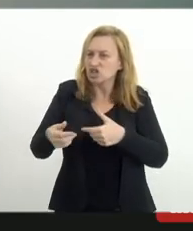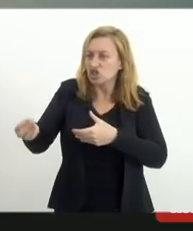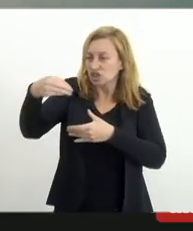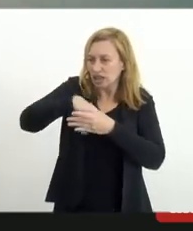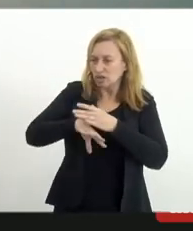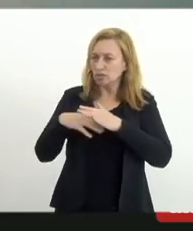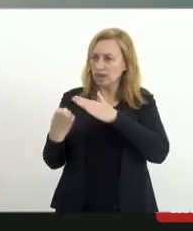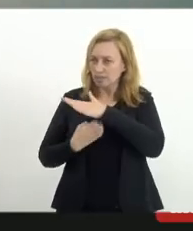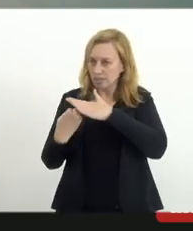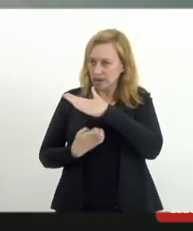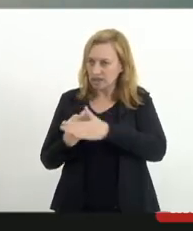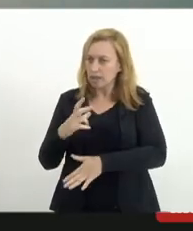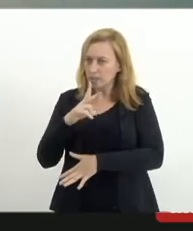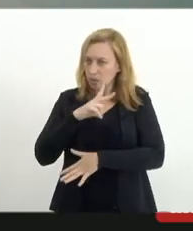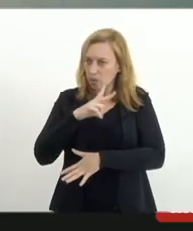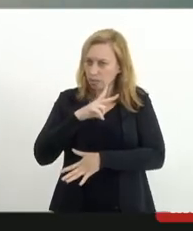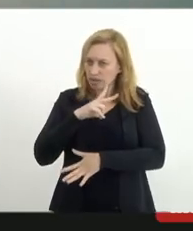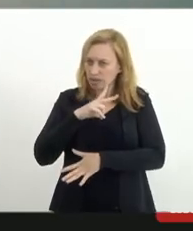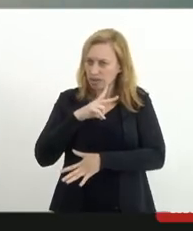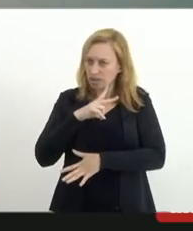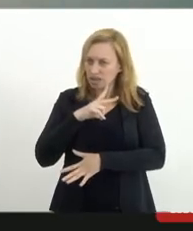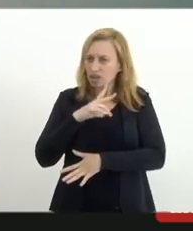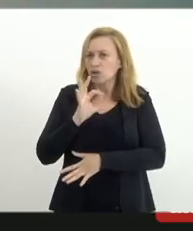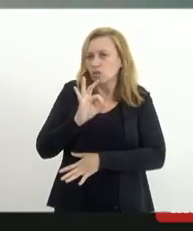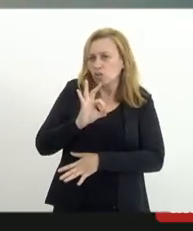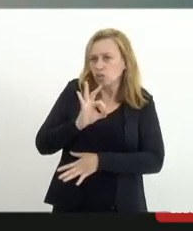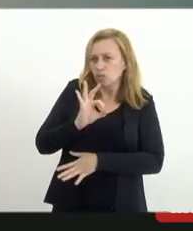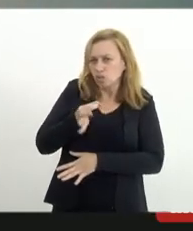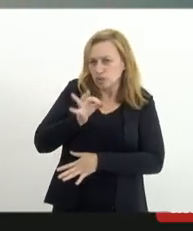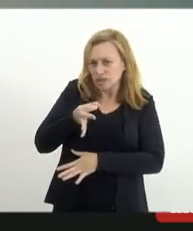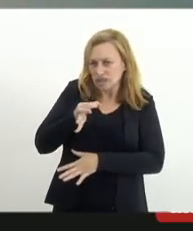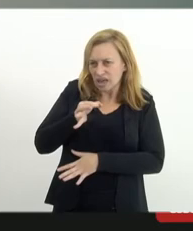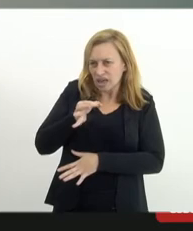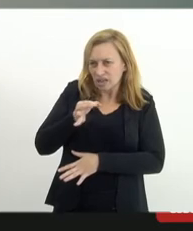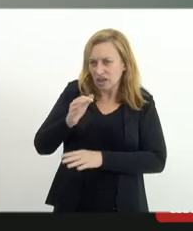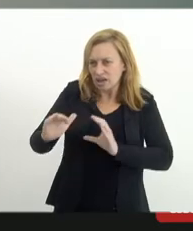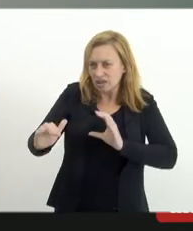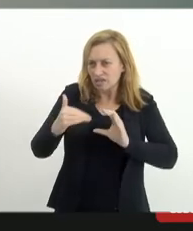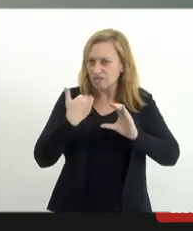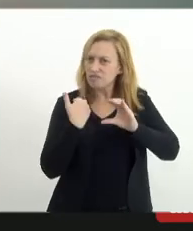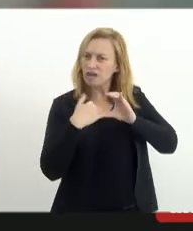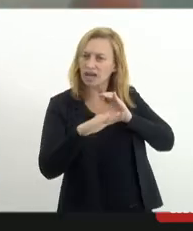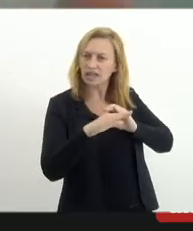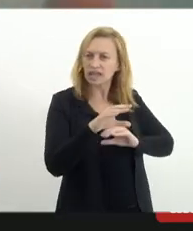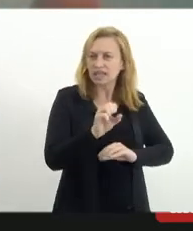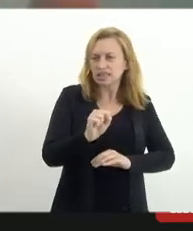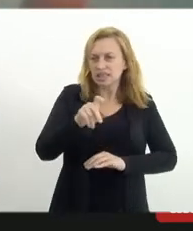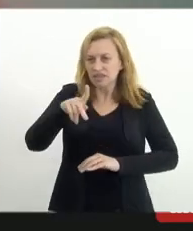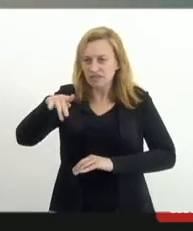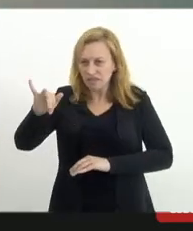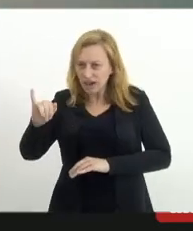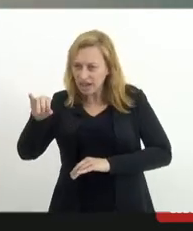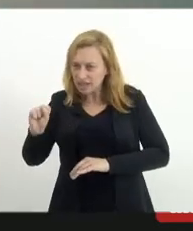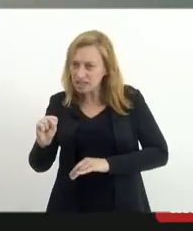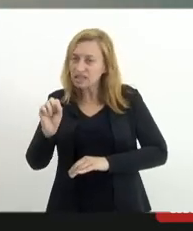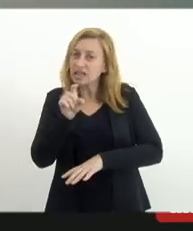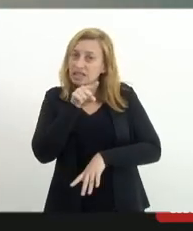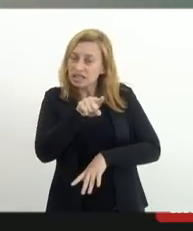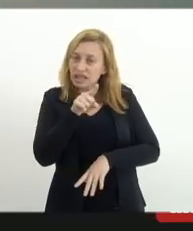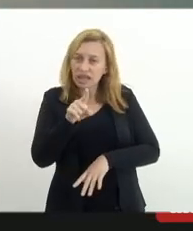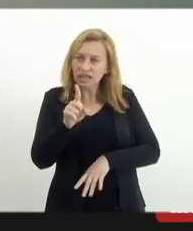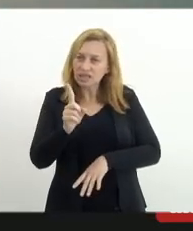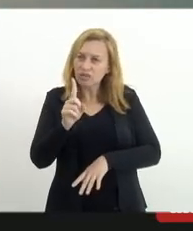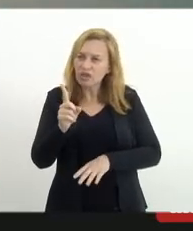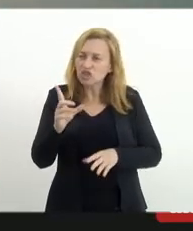né, atendentes à Constituição, que fosse enviado a Cefaz. Porque nesse caso, não é só